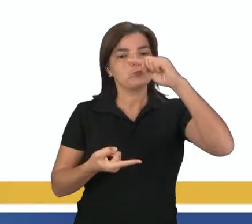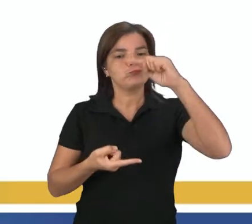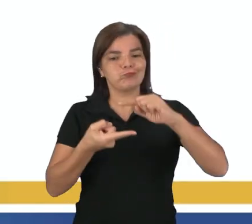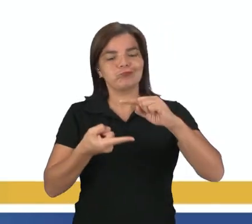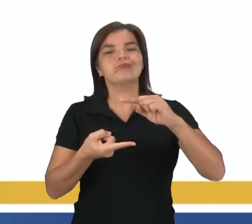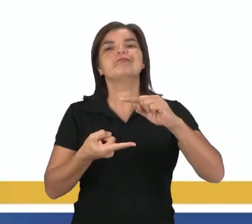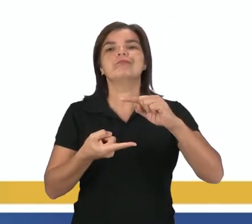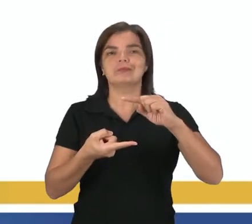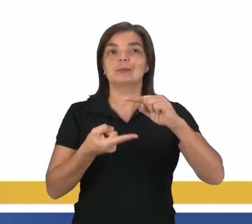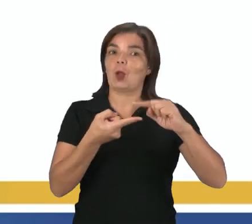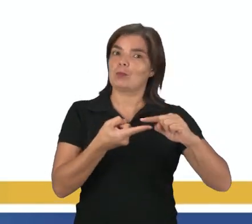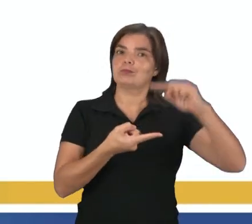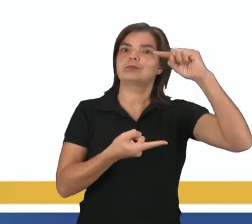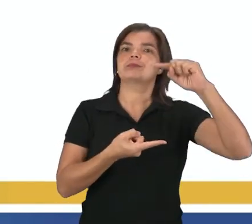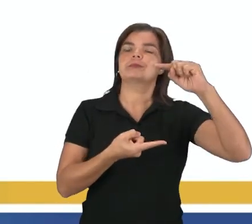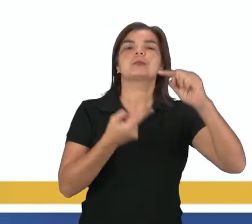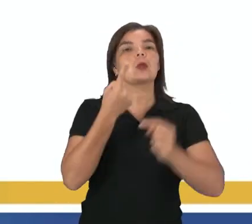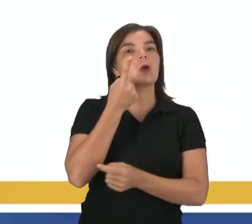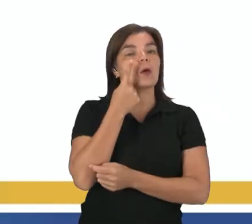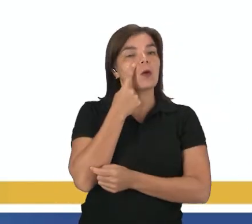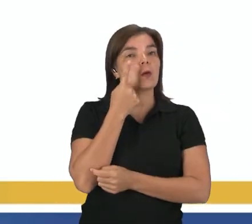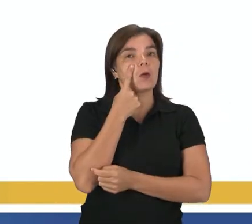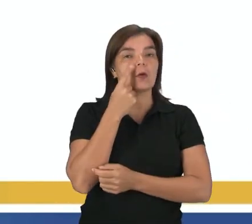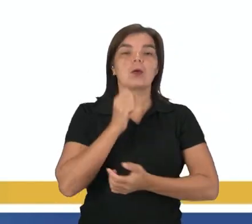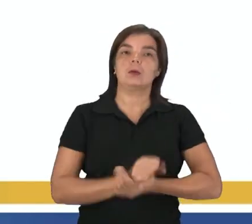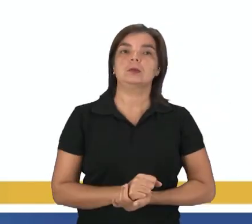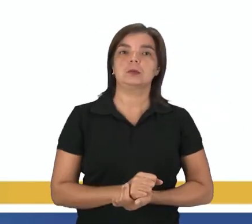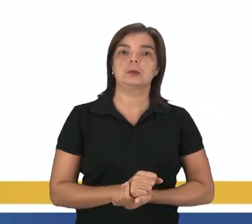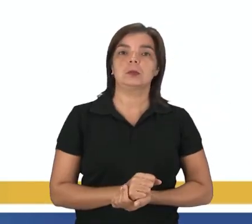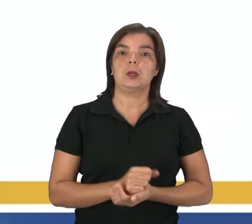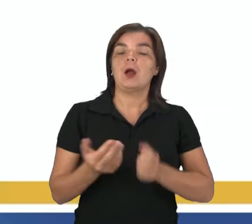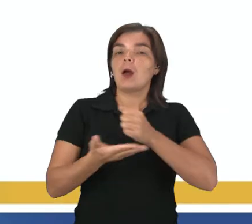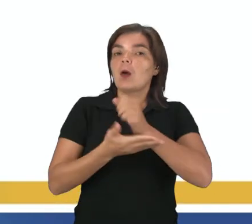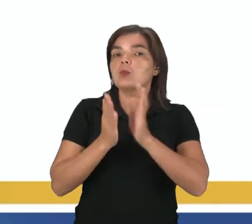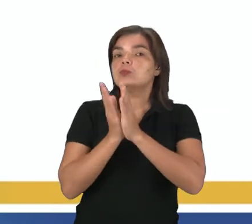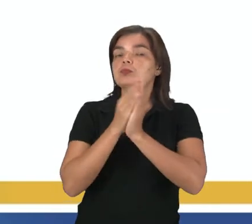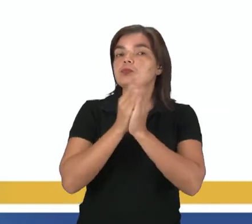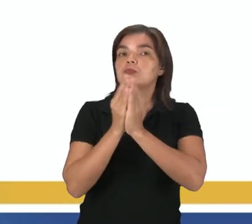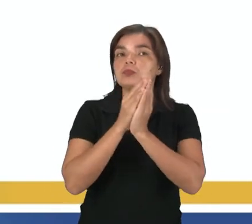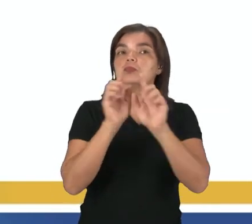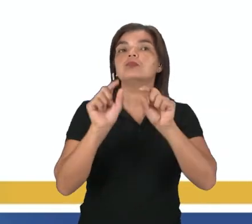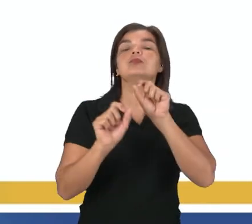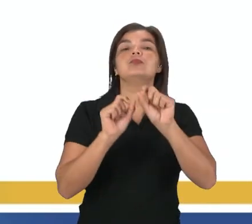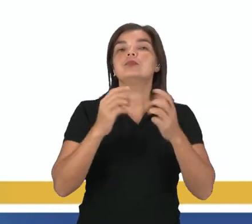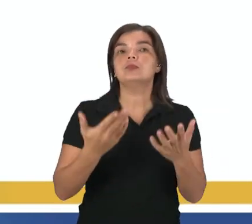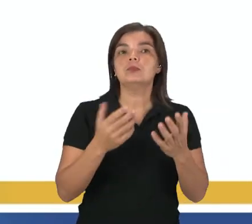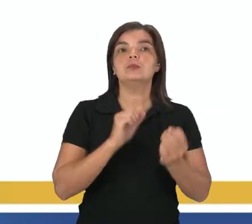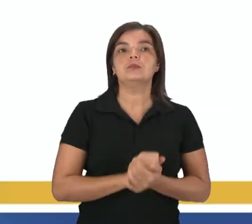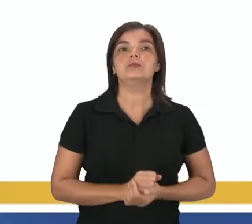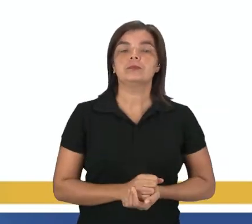ela não é uma translação. Se você observar, a base dessa bonequinha, ela foi,